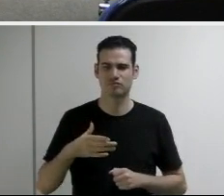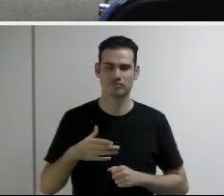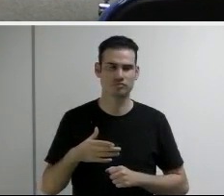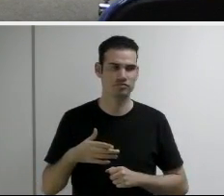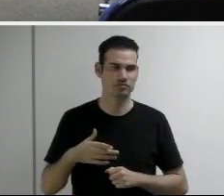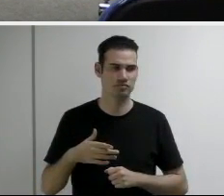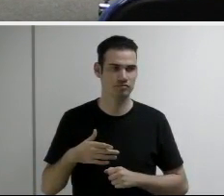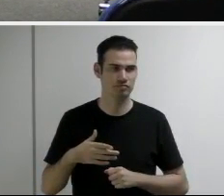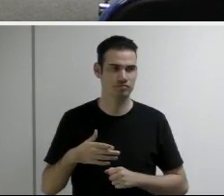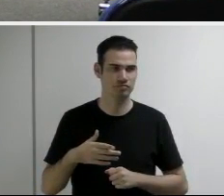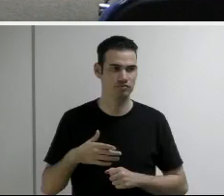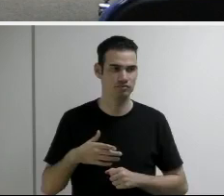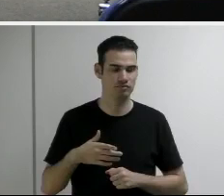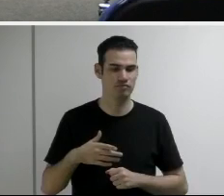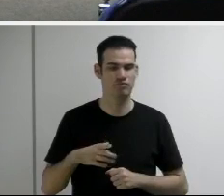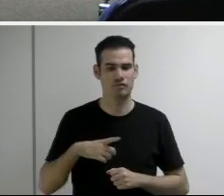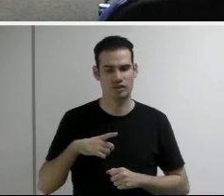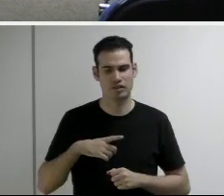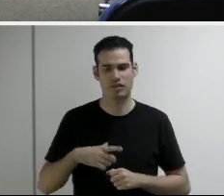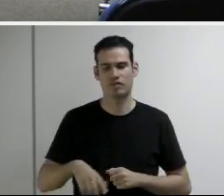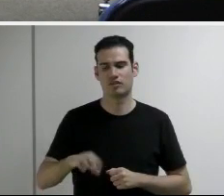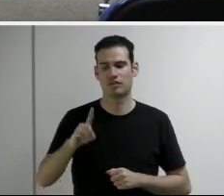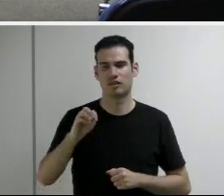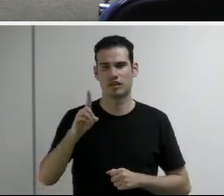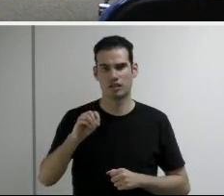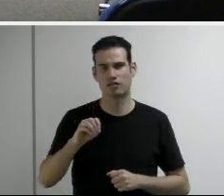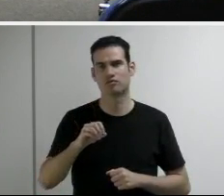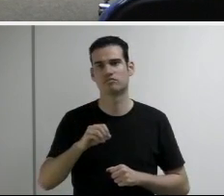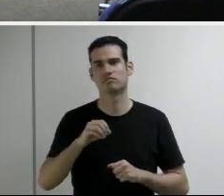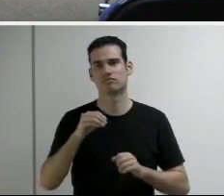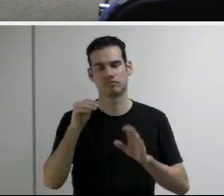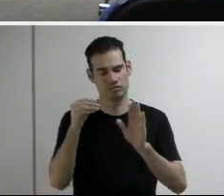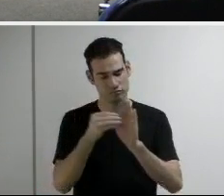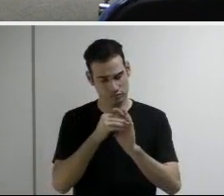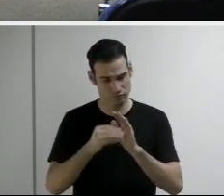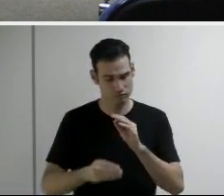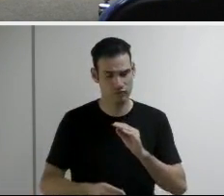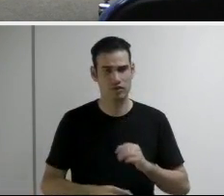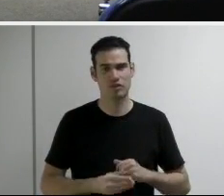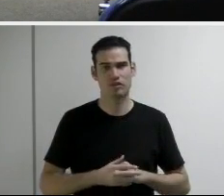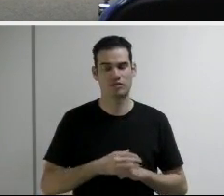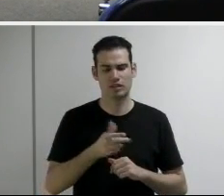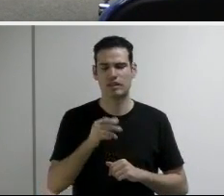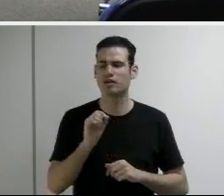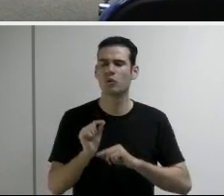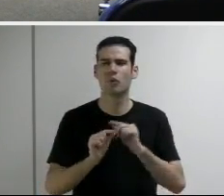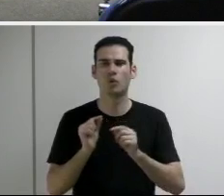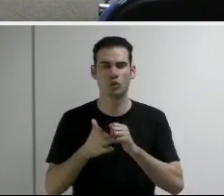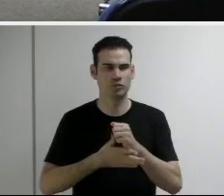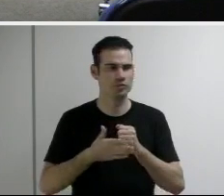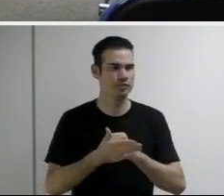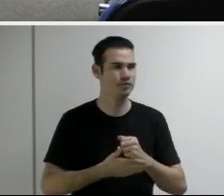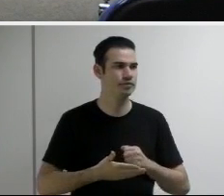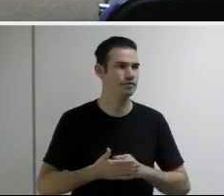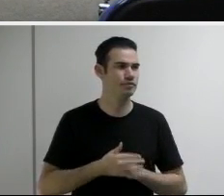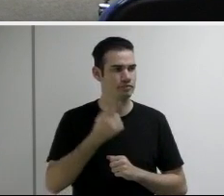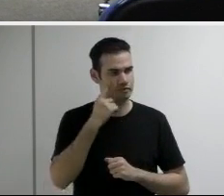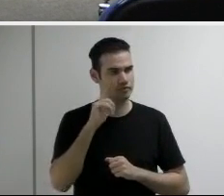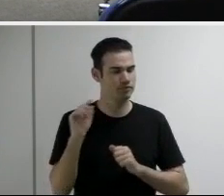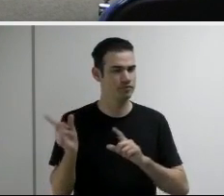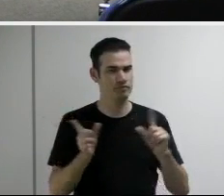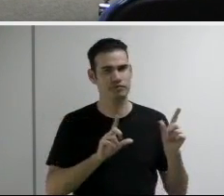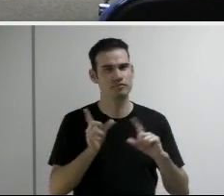o tratamento de dados é que tem que ser sempre analisados em conjunto, né? Quais são esses 10 princípios naquela slide do